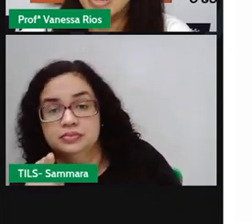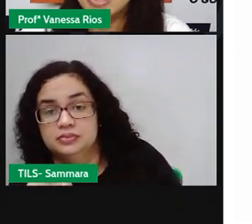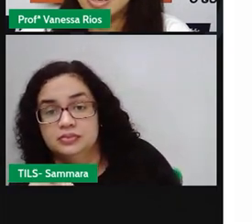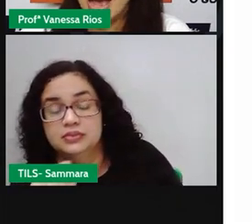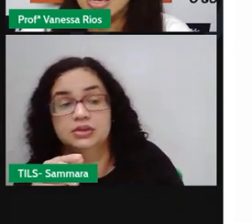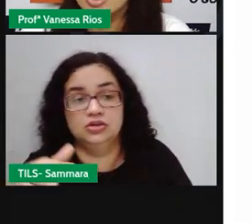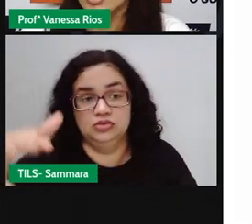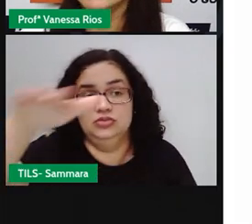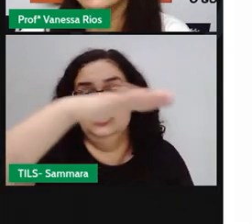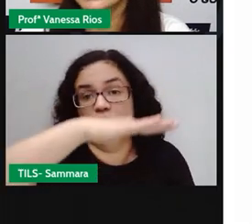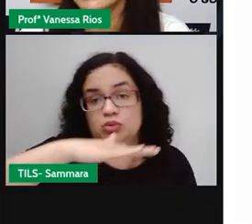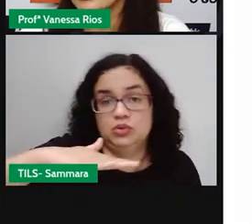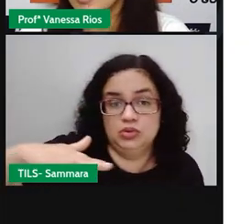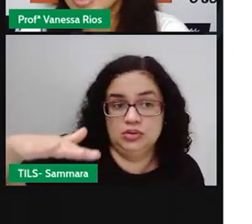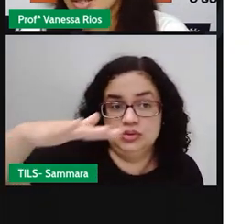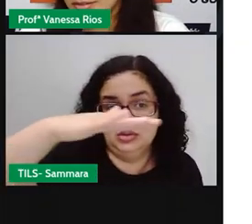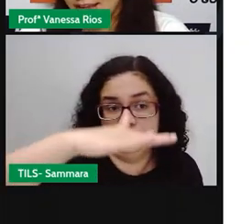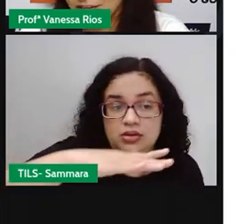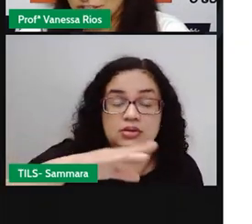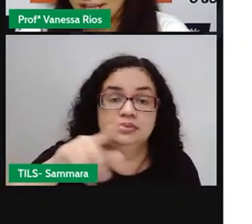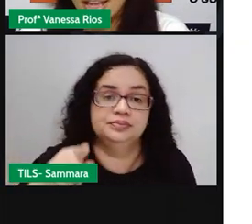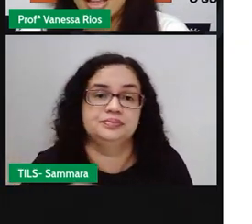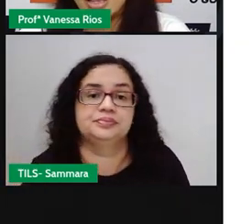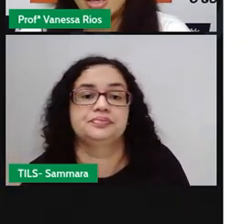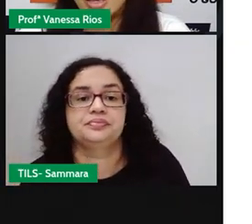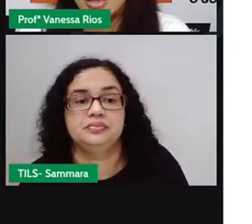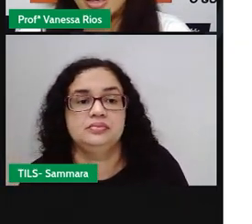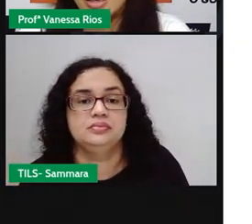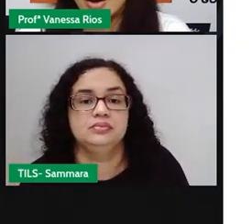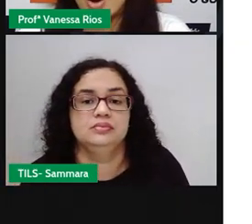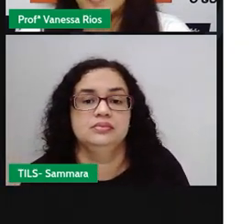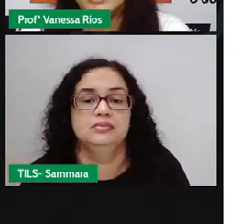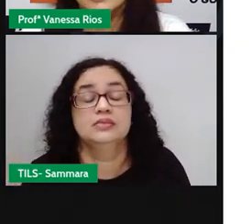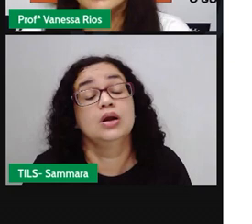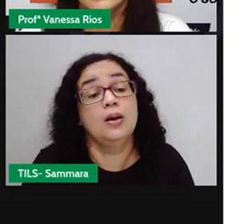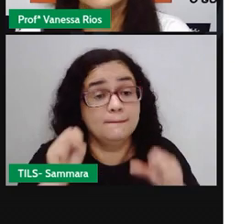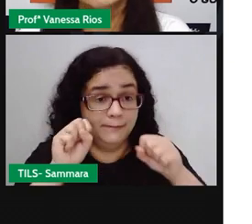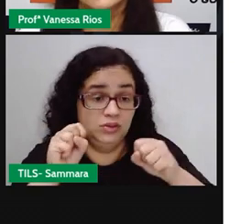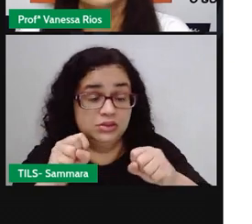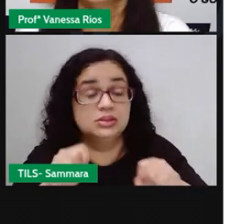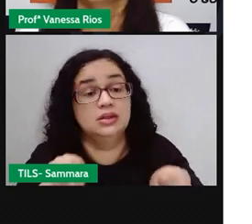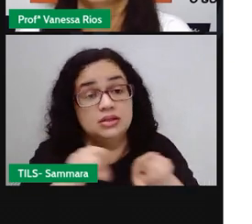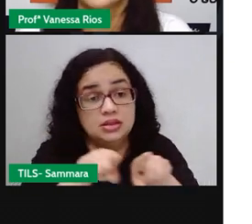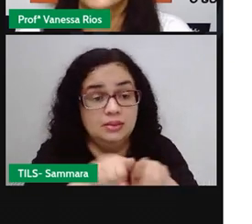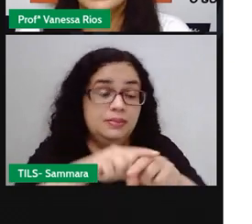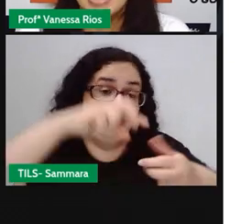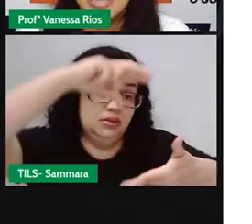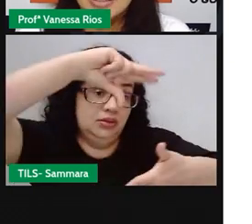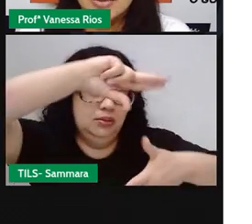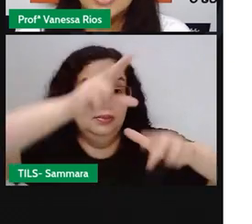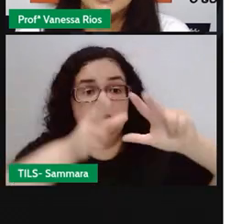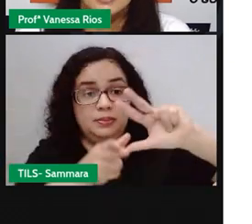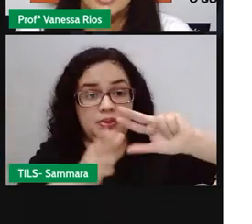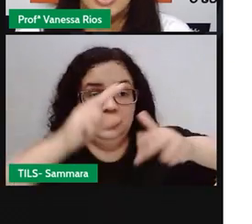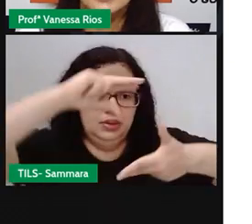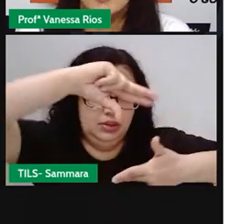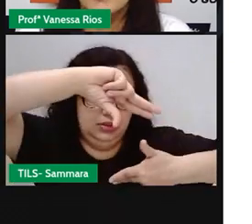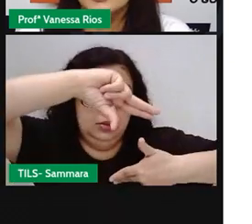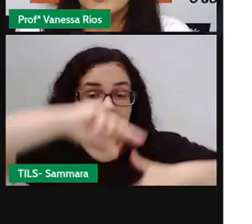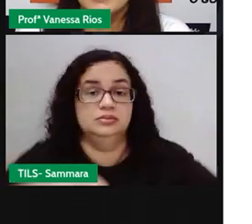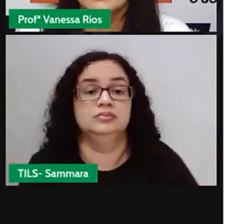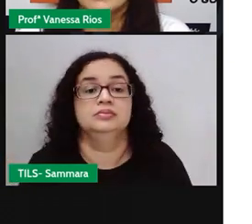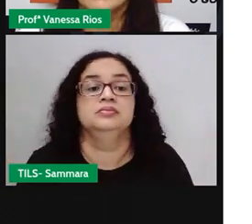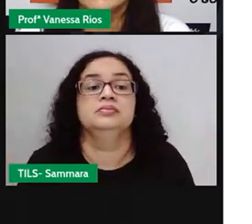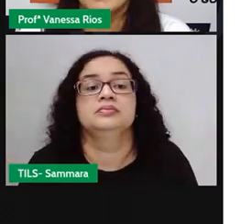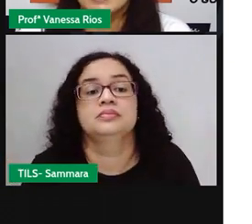geométricas espaciais ou tridimensionais, né? Ou podem ser também poliedros. As